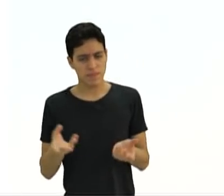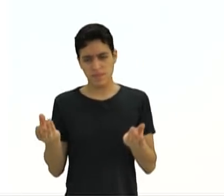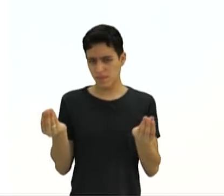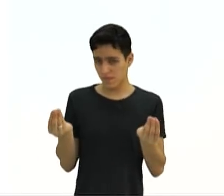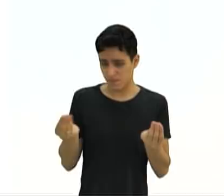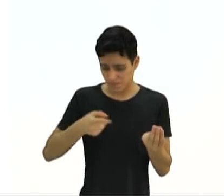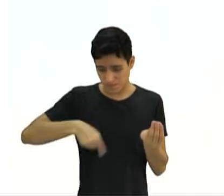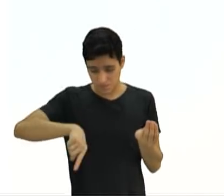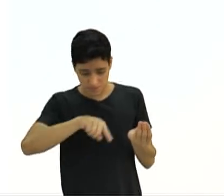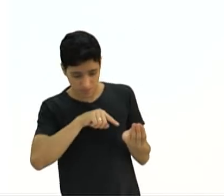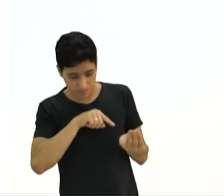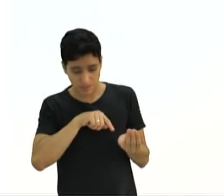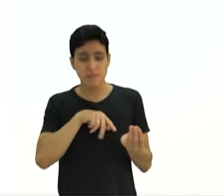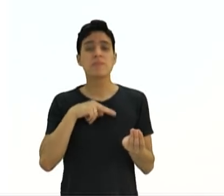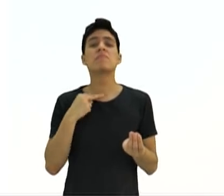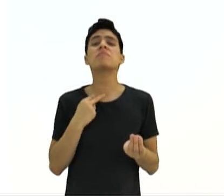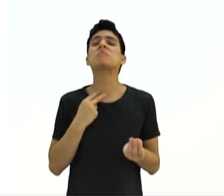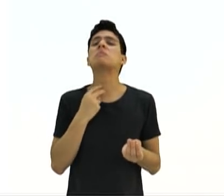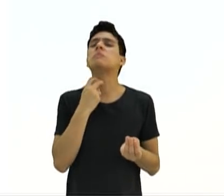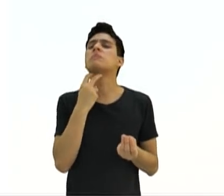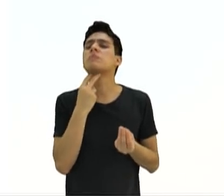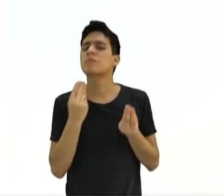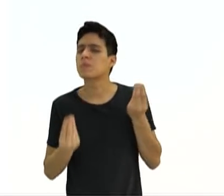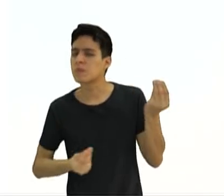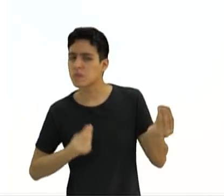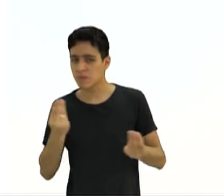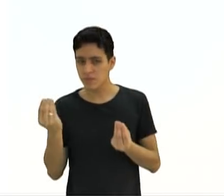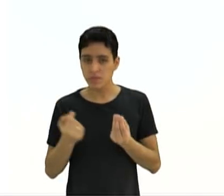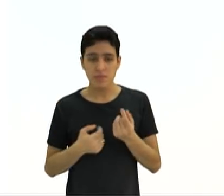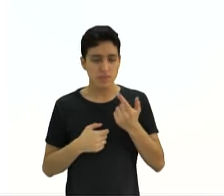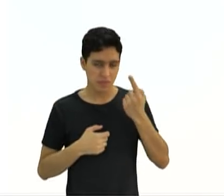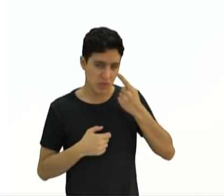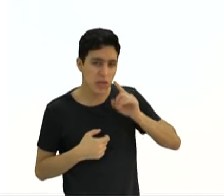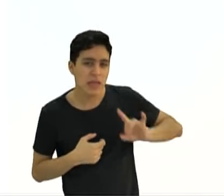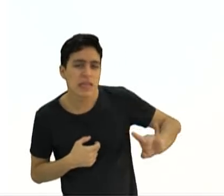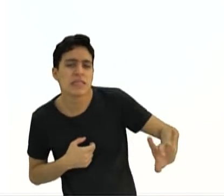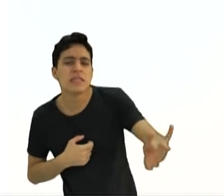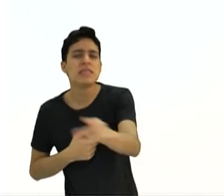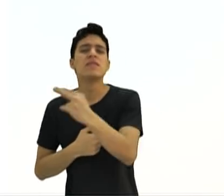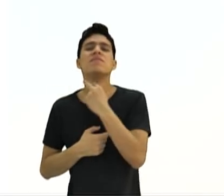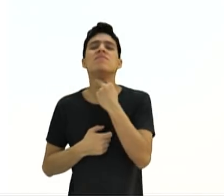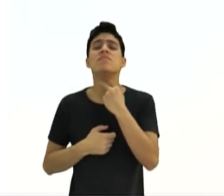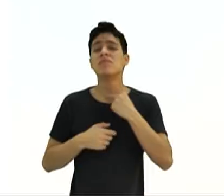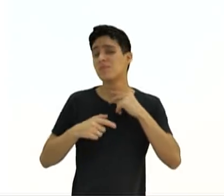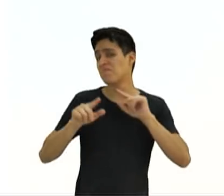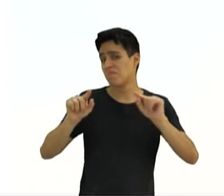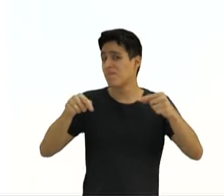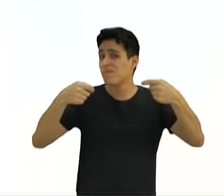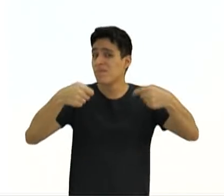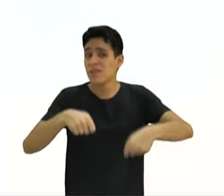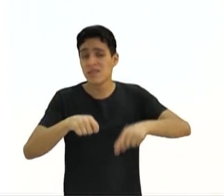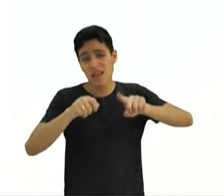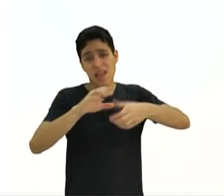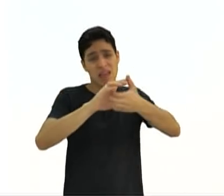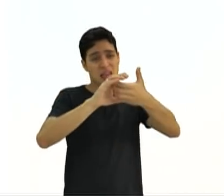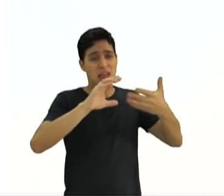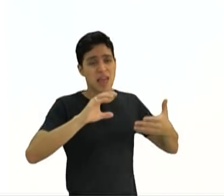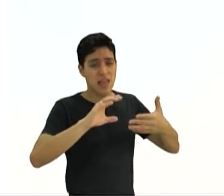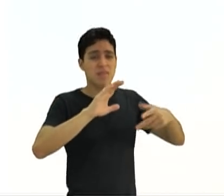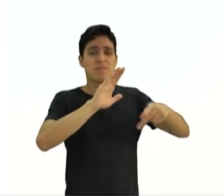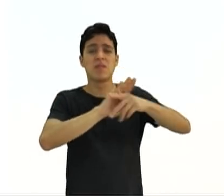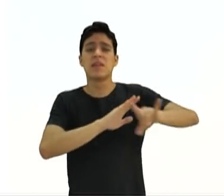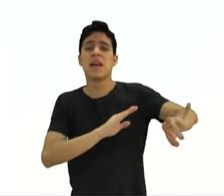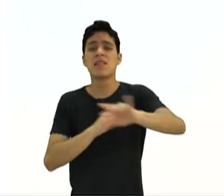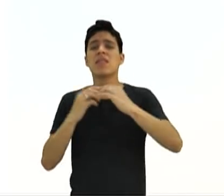gente produz a voz? A voz de cada um depende das características individuais das